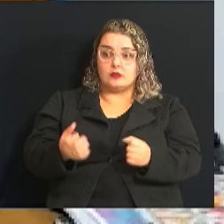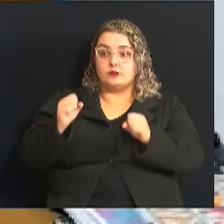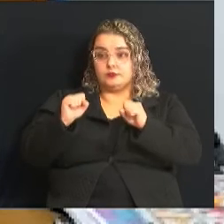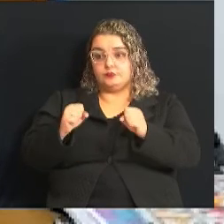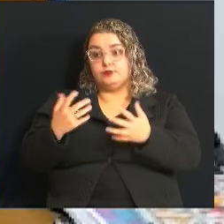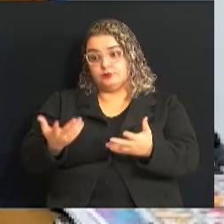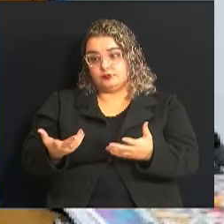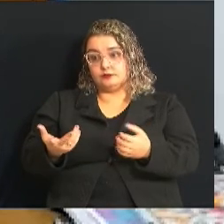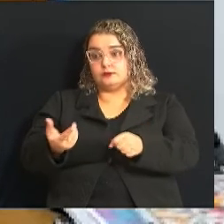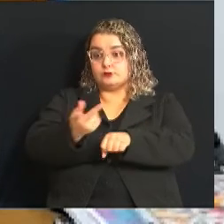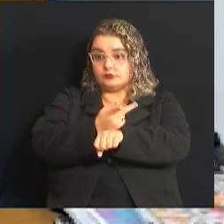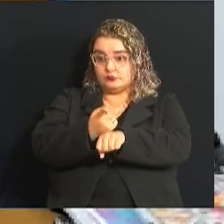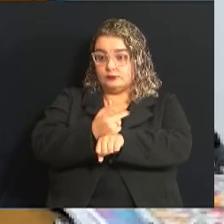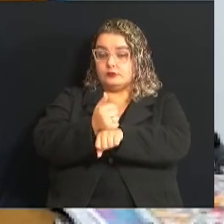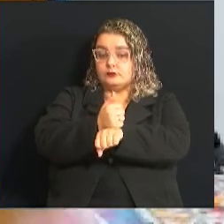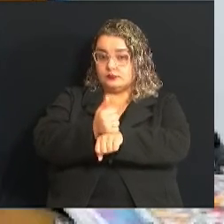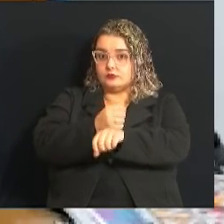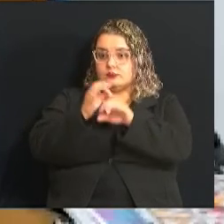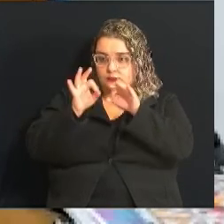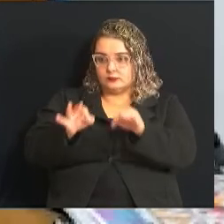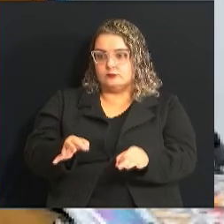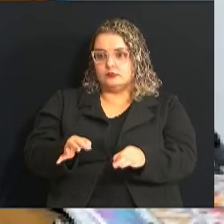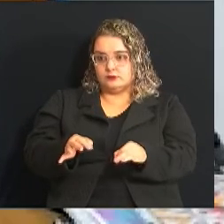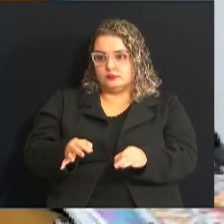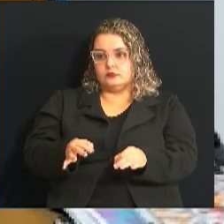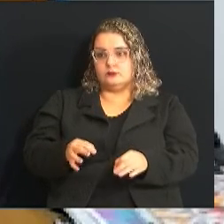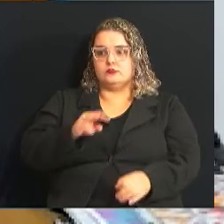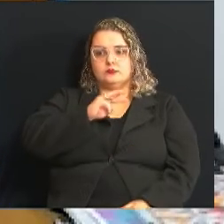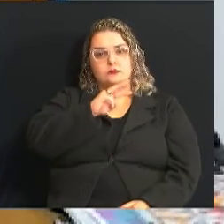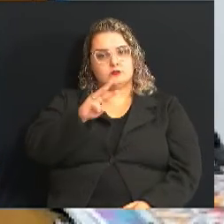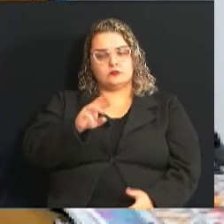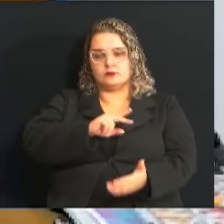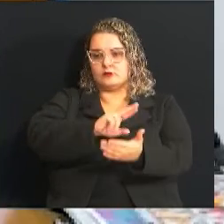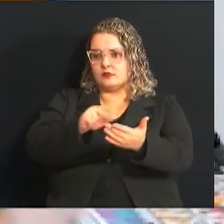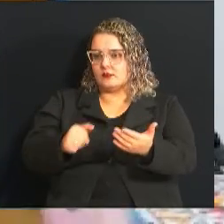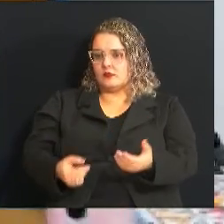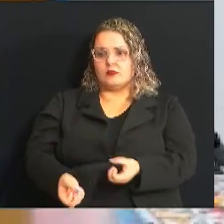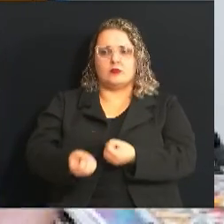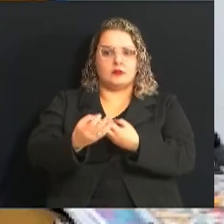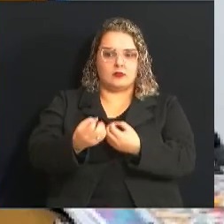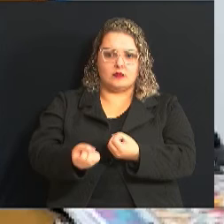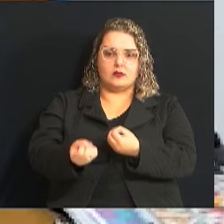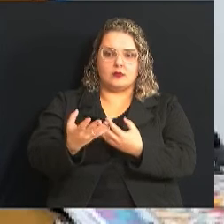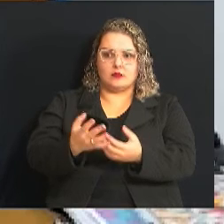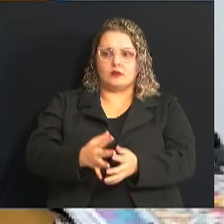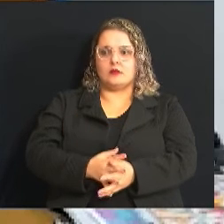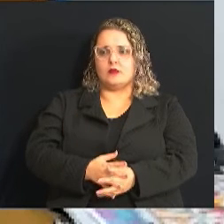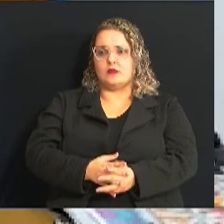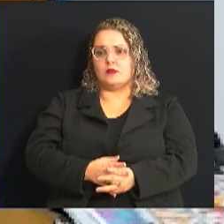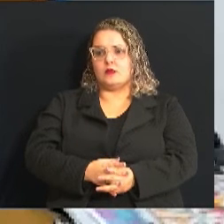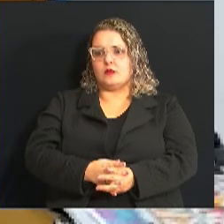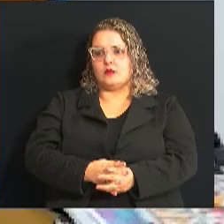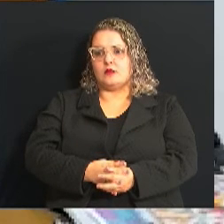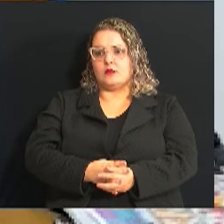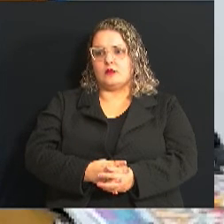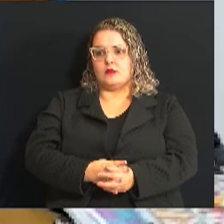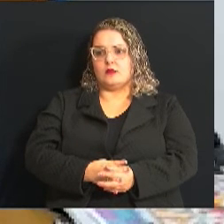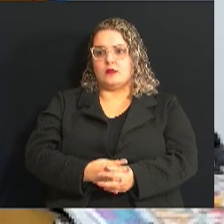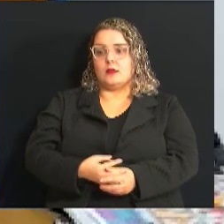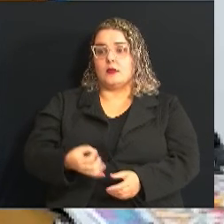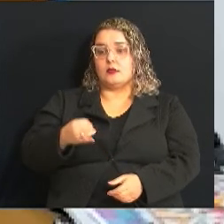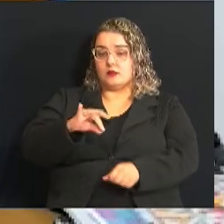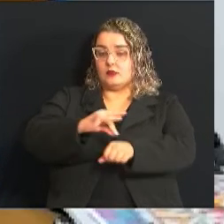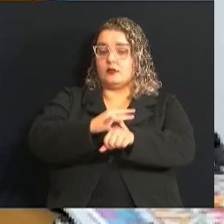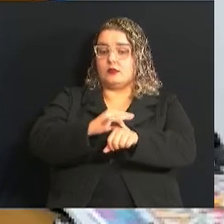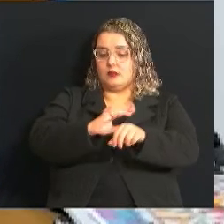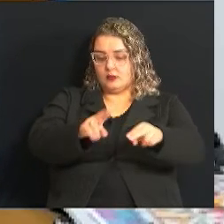buscar um profissional adequado. Então, lá no meu site tem várias informações, né, do que se o luto está caminhando para um